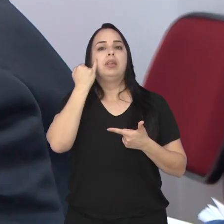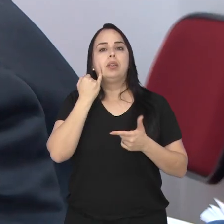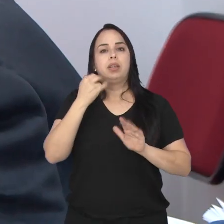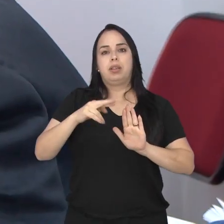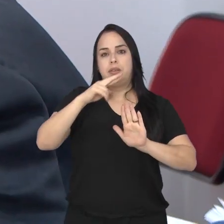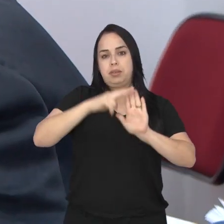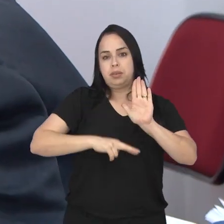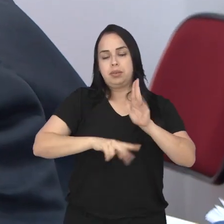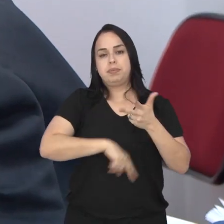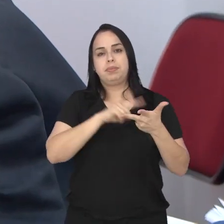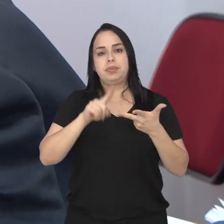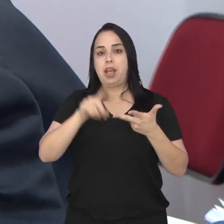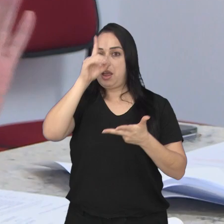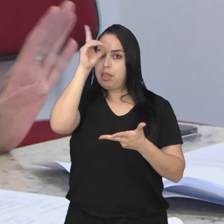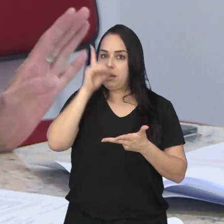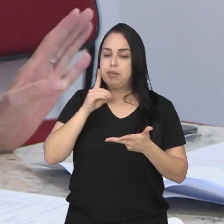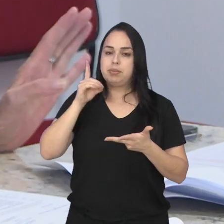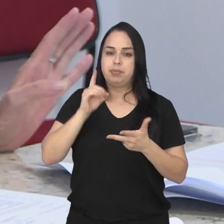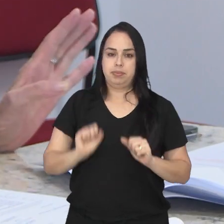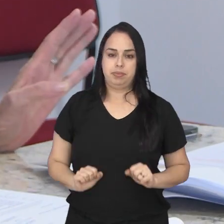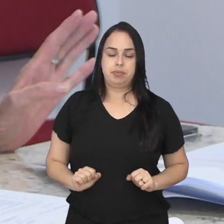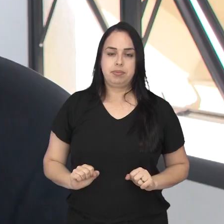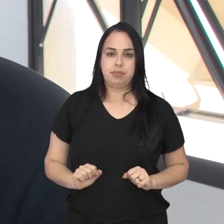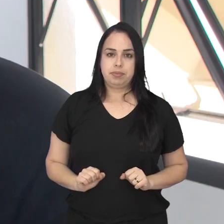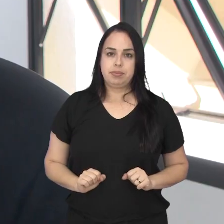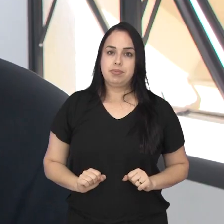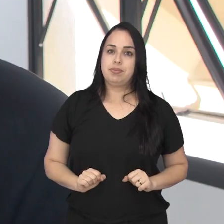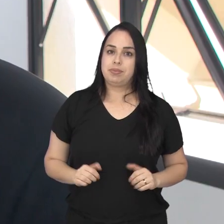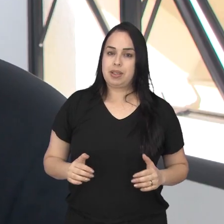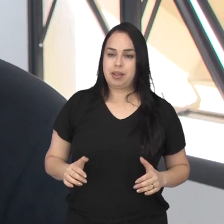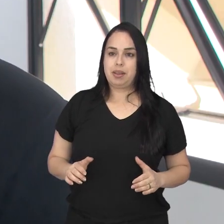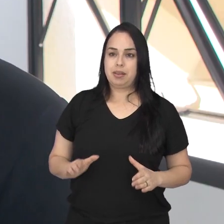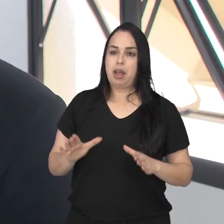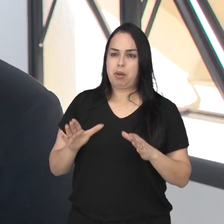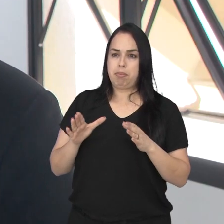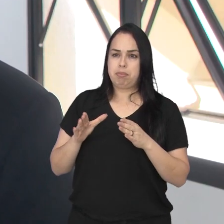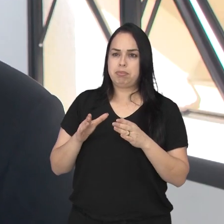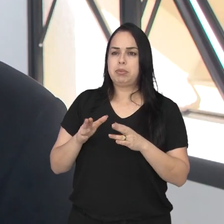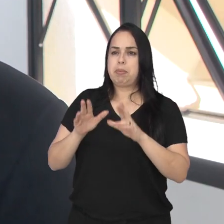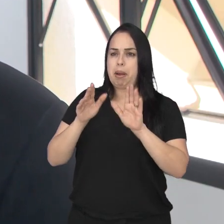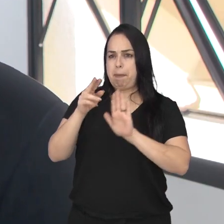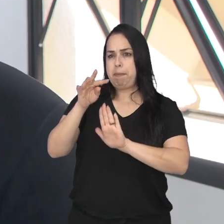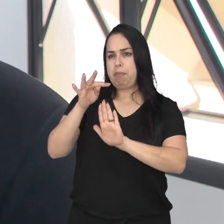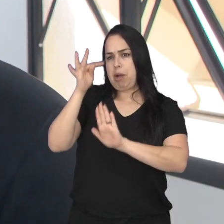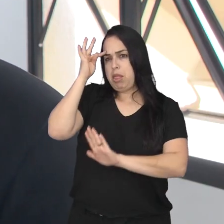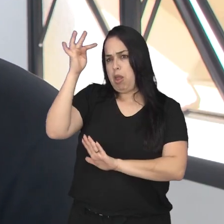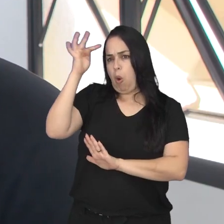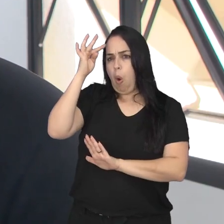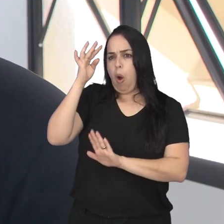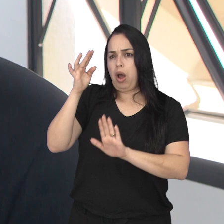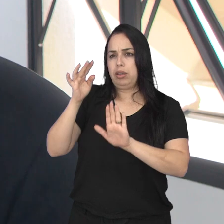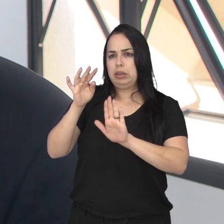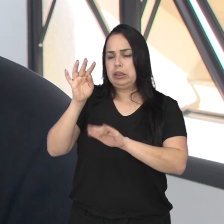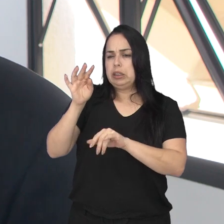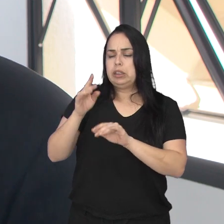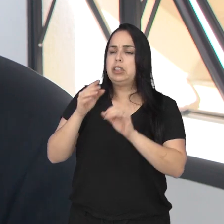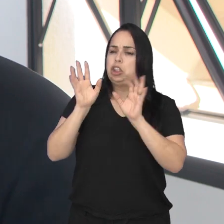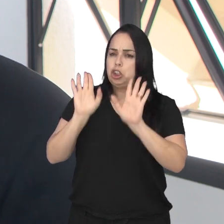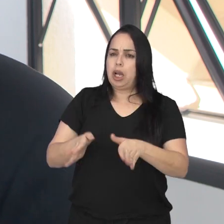Zé Luiz relator e doce Rita a gente tem uma parte teórica que foi respondido